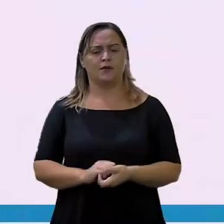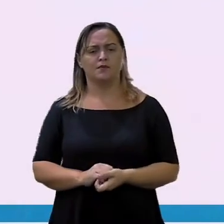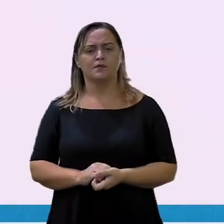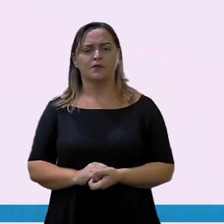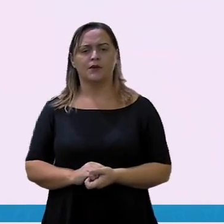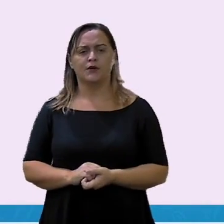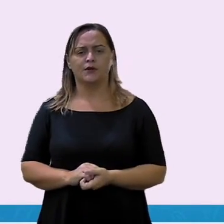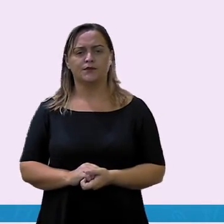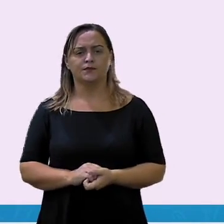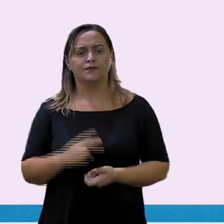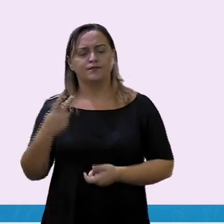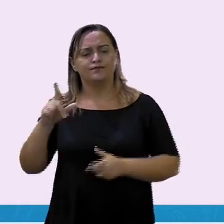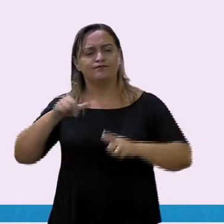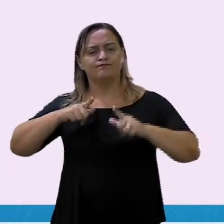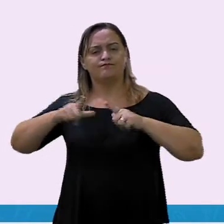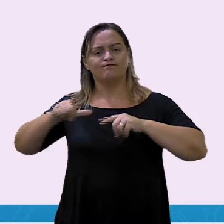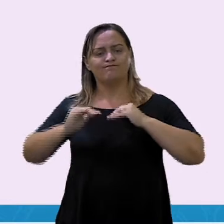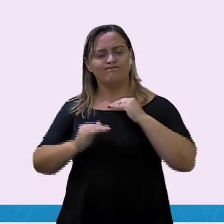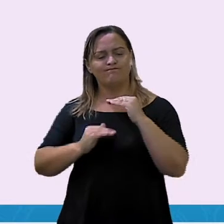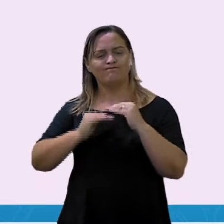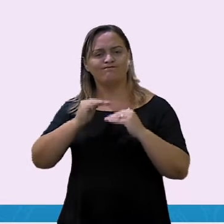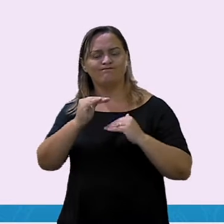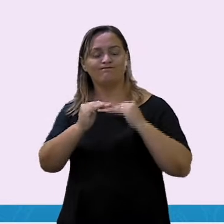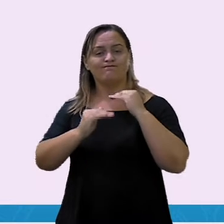Sua carreira também se desenvolveu